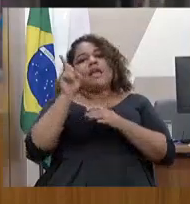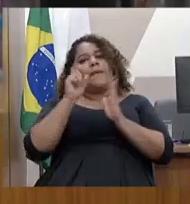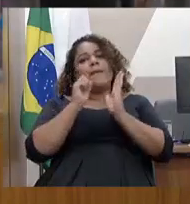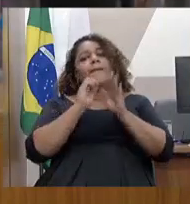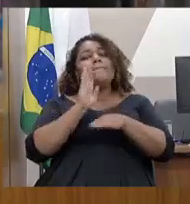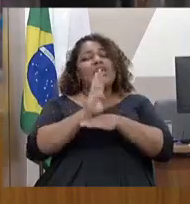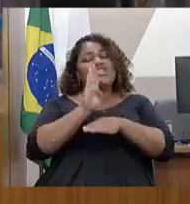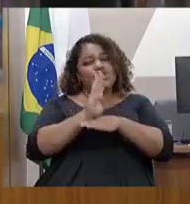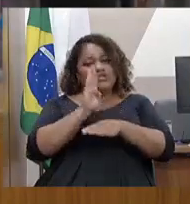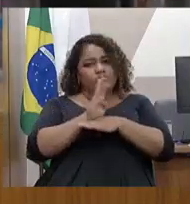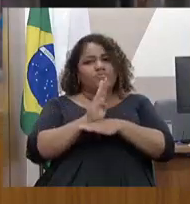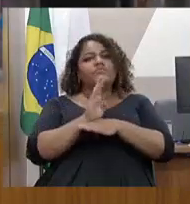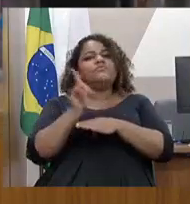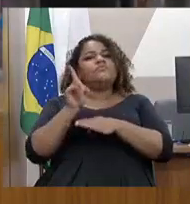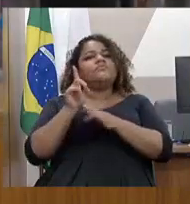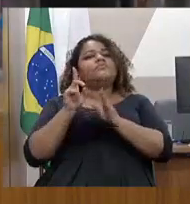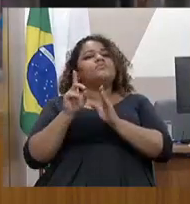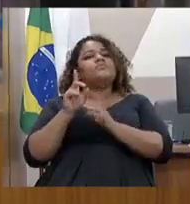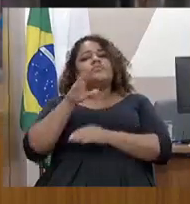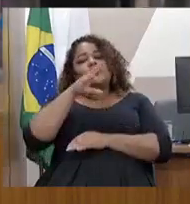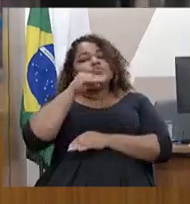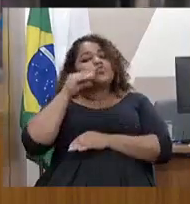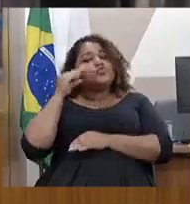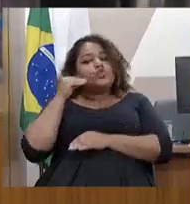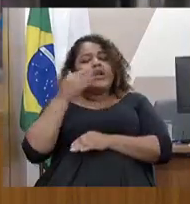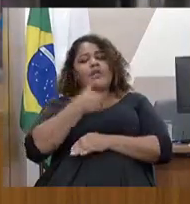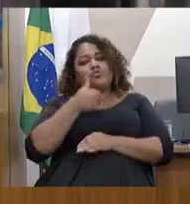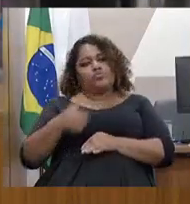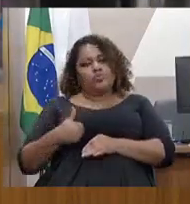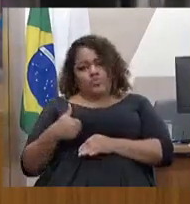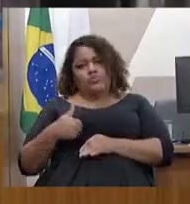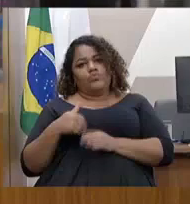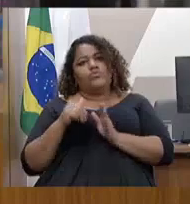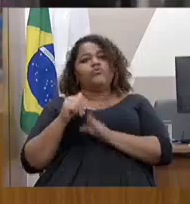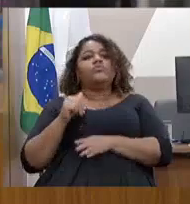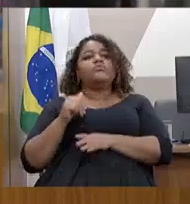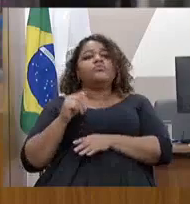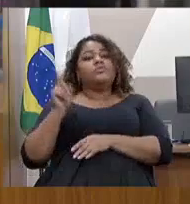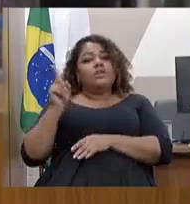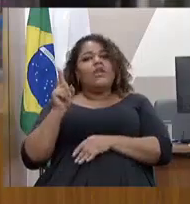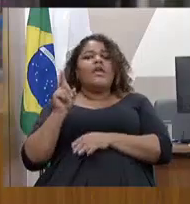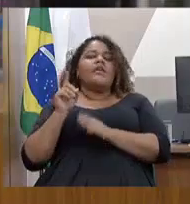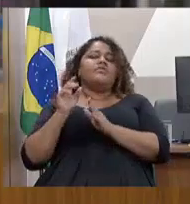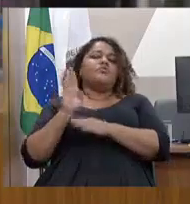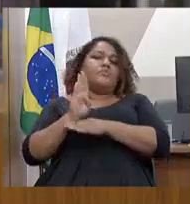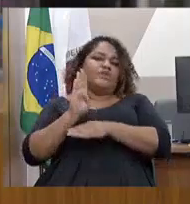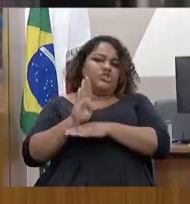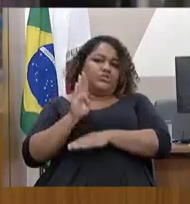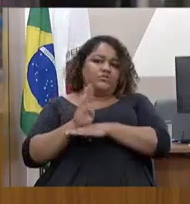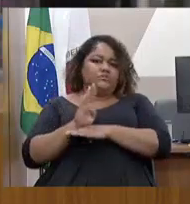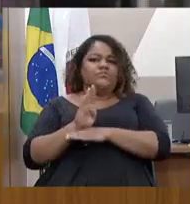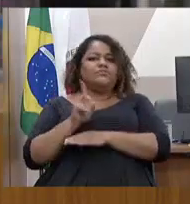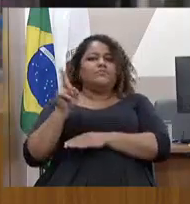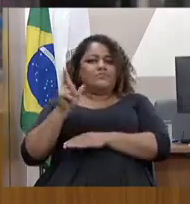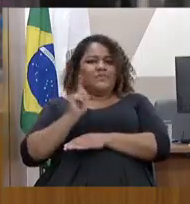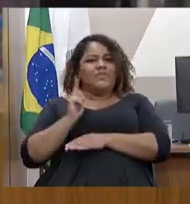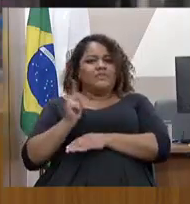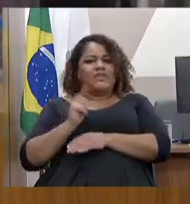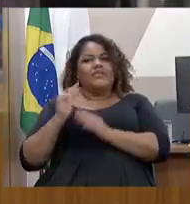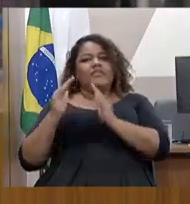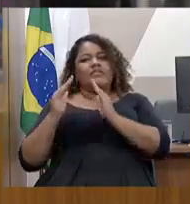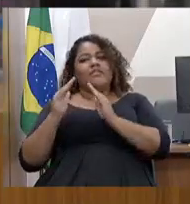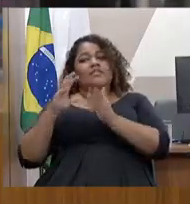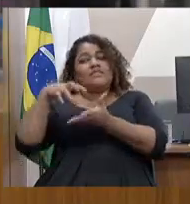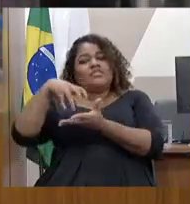na construção civil e a gente acompanha de perto né todo esse trabalho que foi feito sim de saúde também de lá